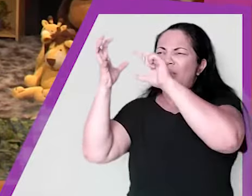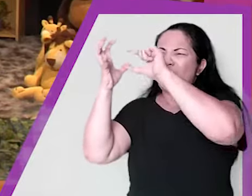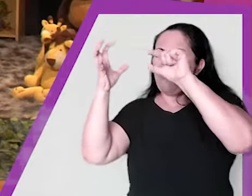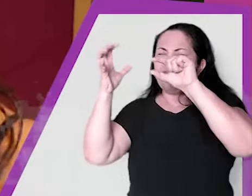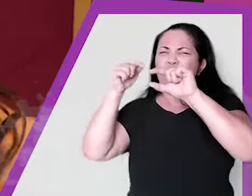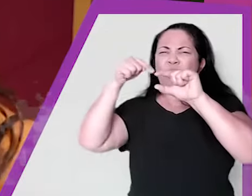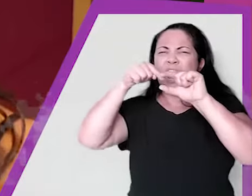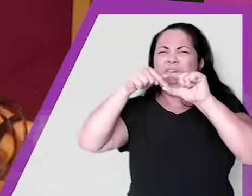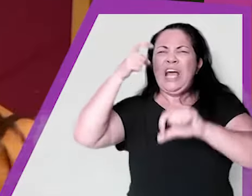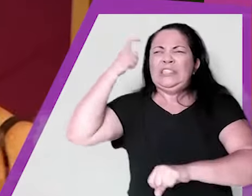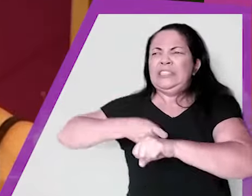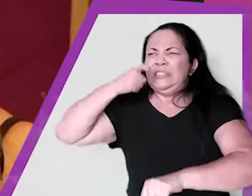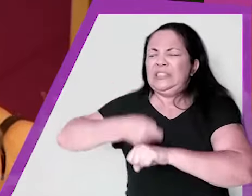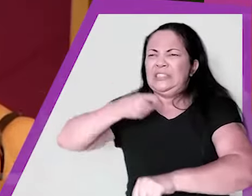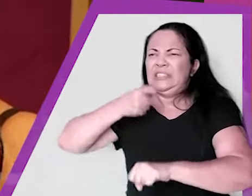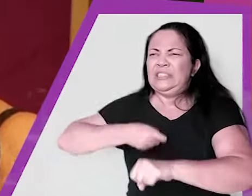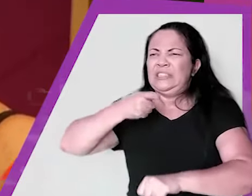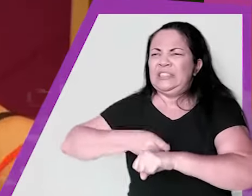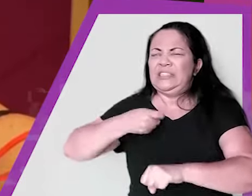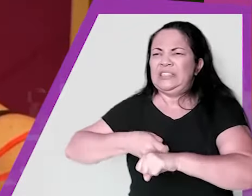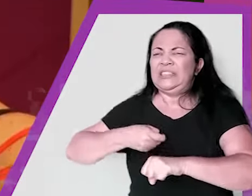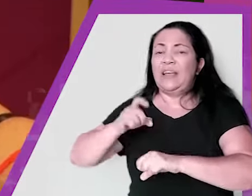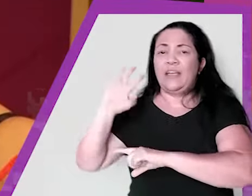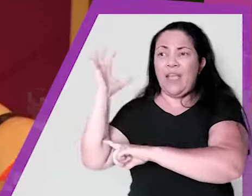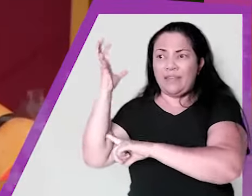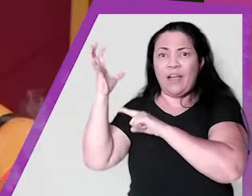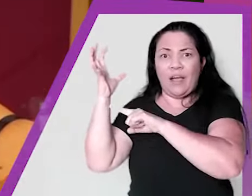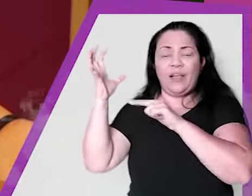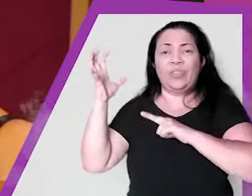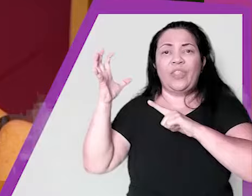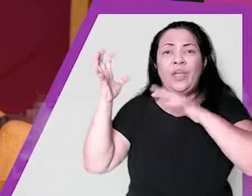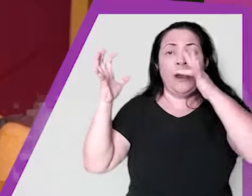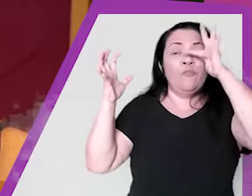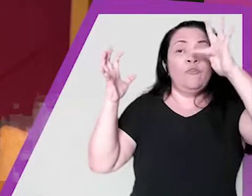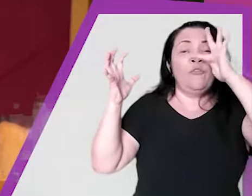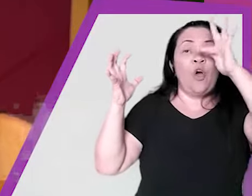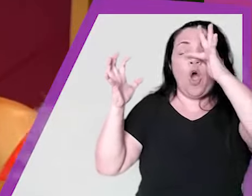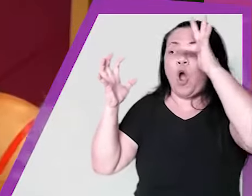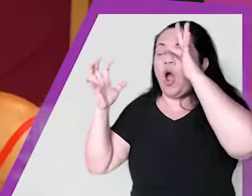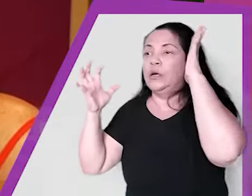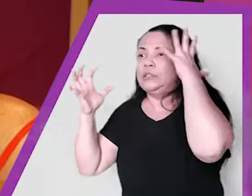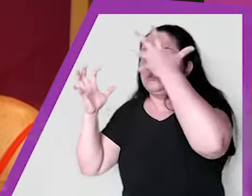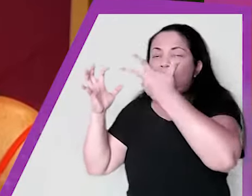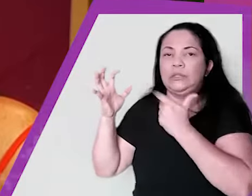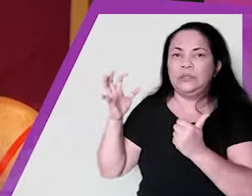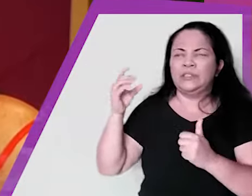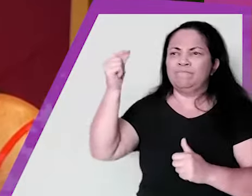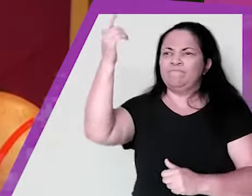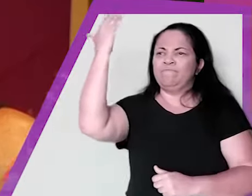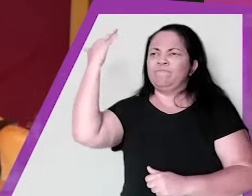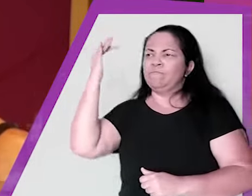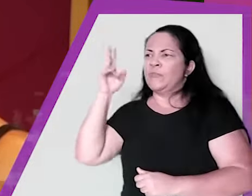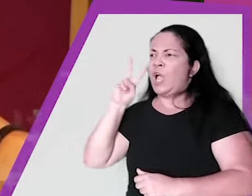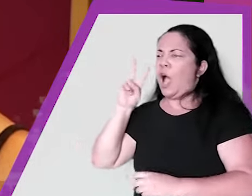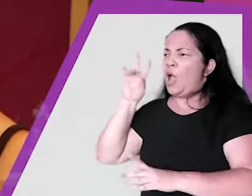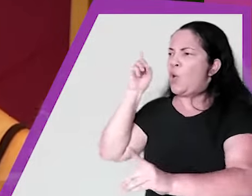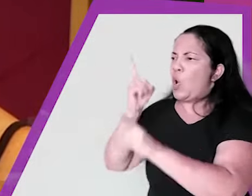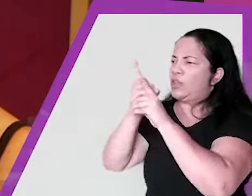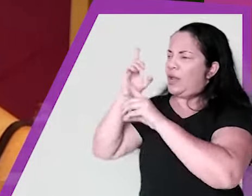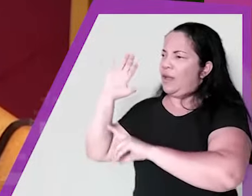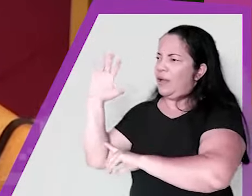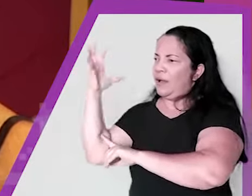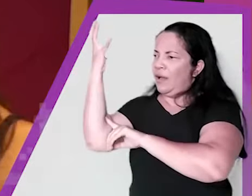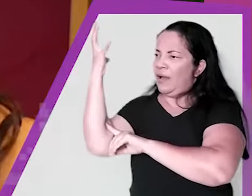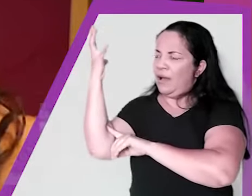palicure. Ela tem uma folha bem dura, assim, você bate nela, ela faz toque-toque, de tão dura que a folha é. E ela tem umas flores inacreditáveis, que eu nunca